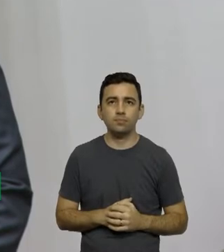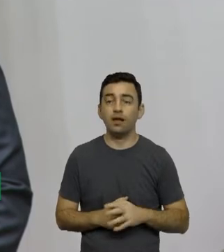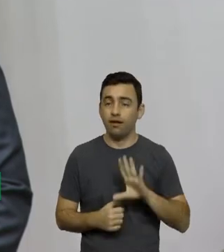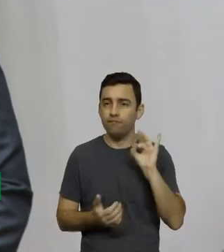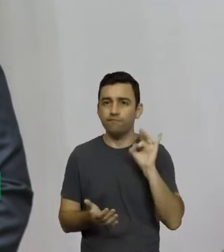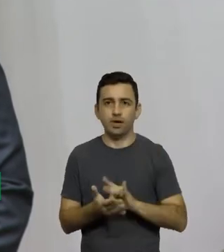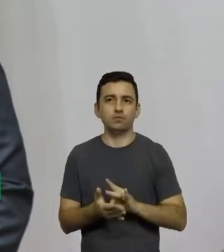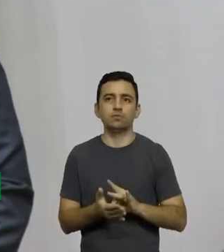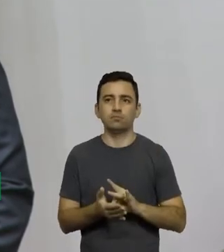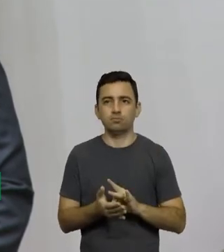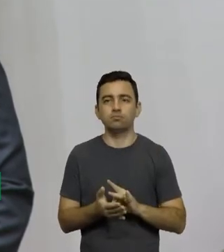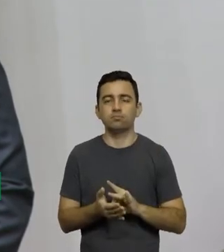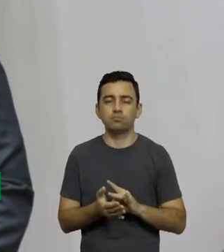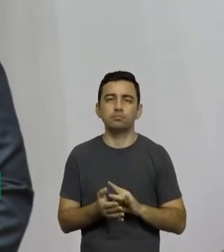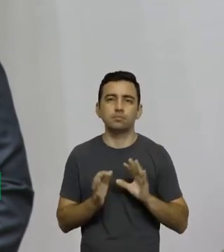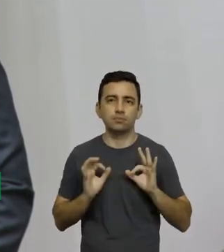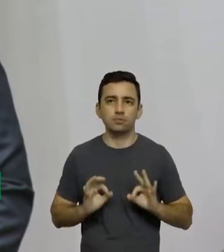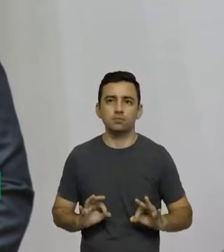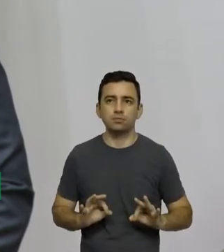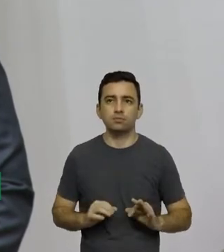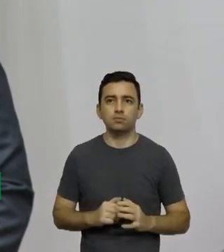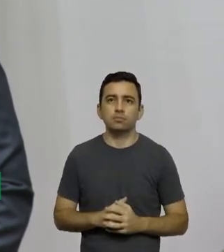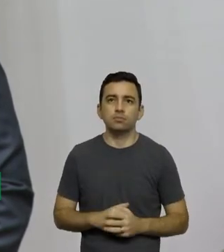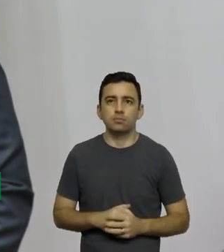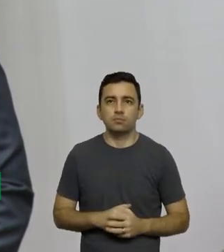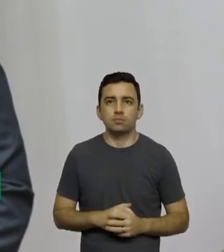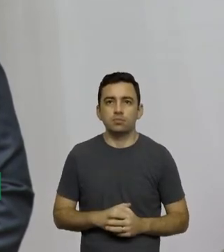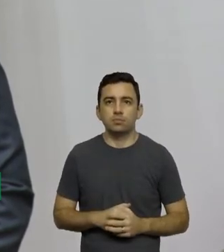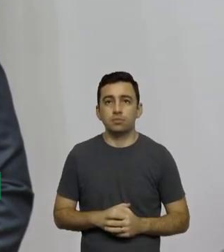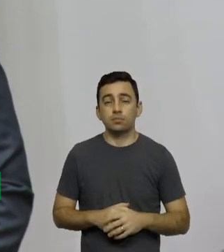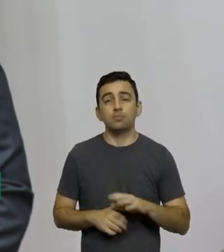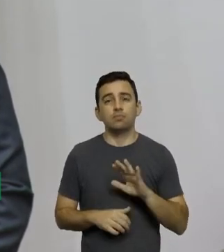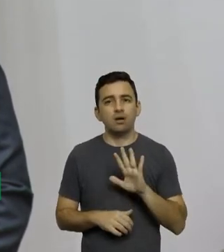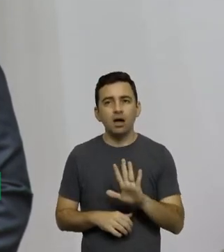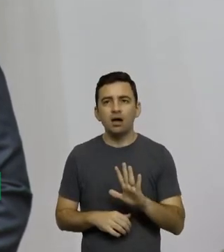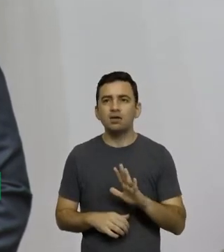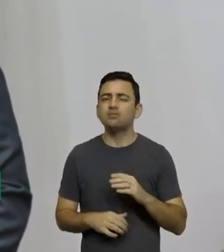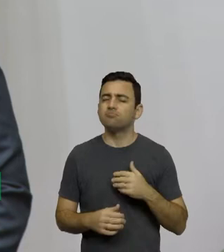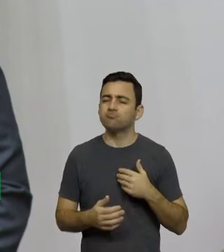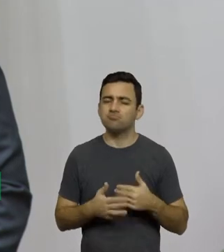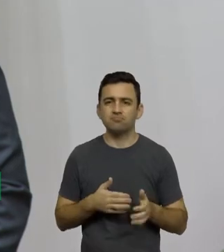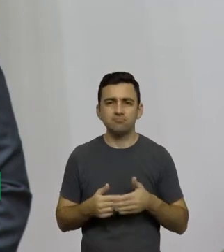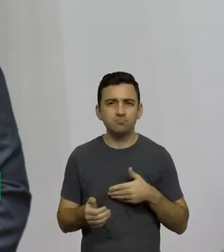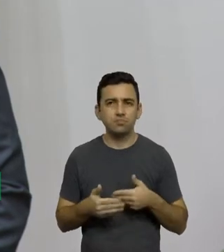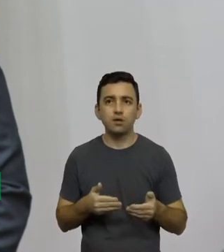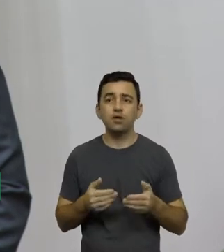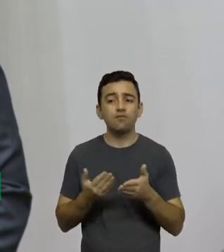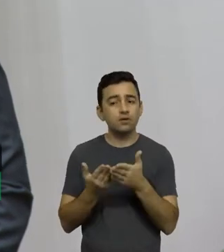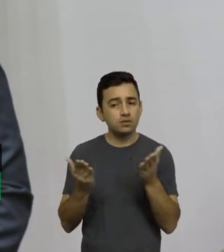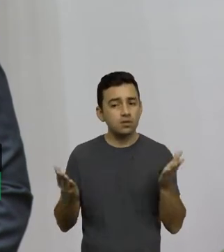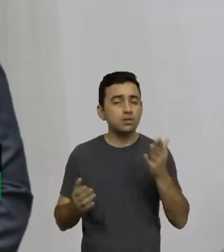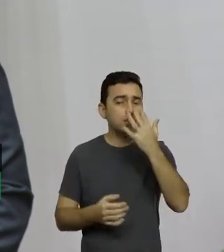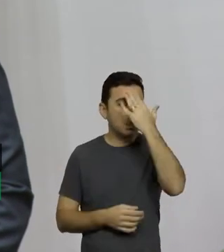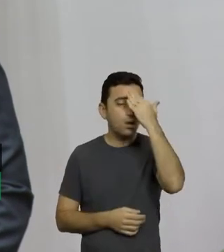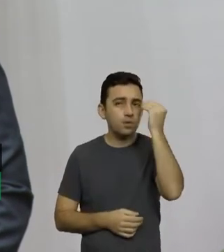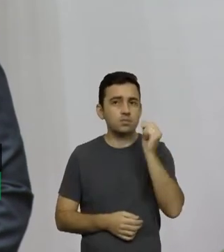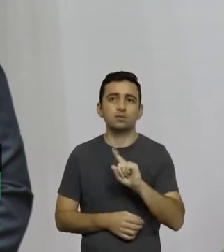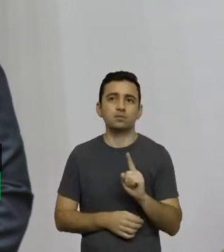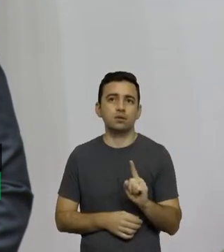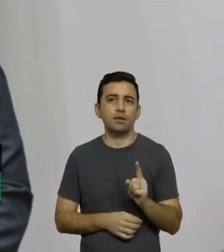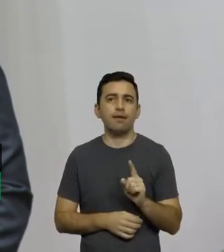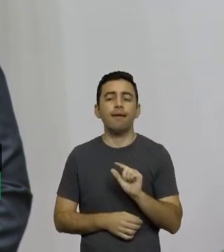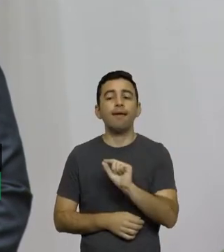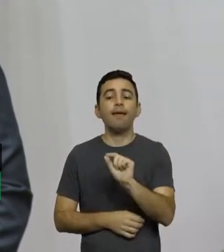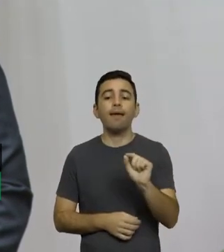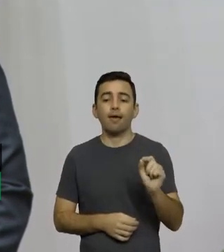fato. Mas, mesmo diante dessas condições, o senhor não pode esquecer quem o colocou